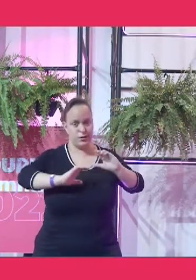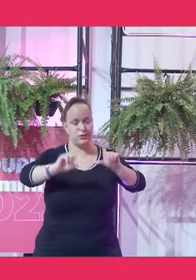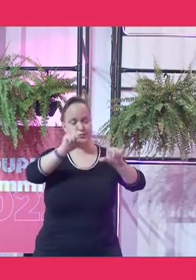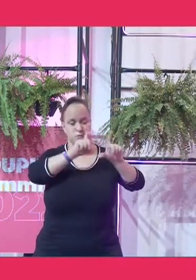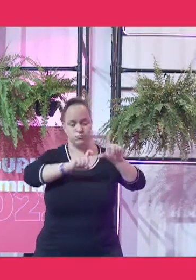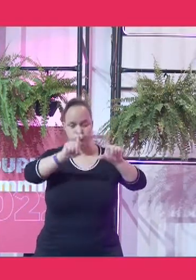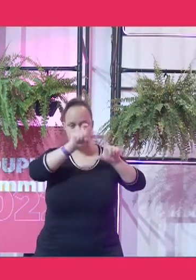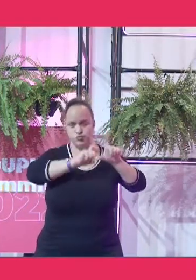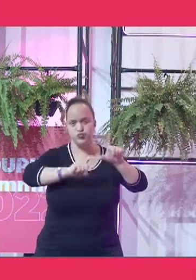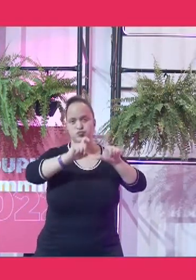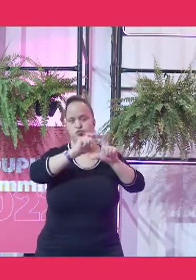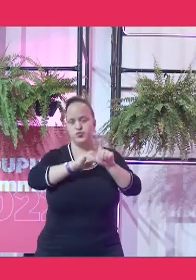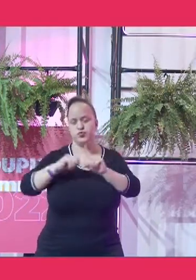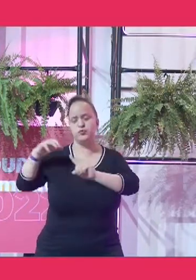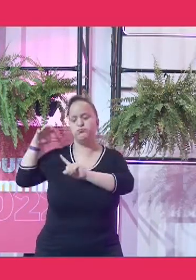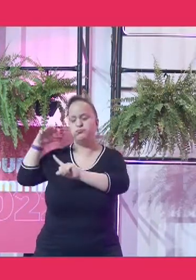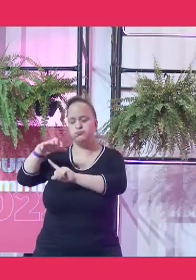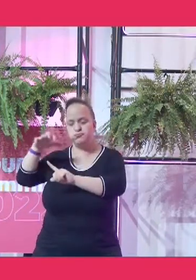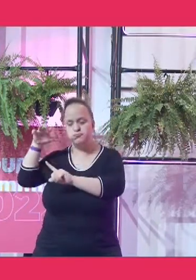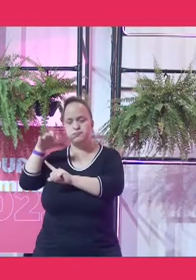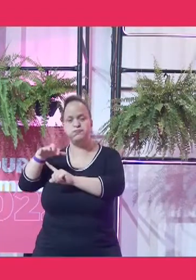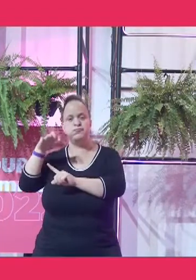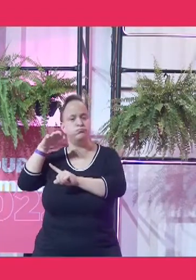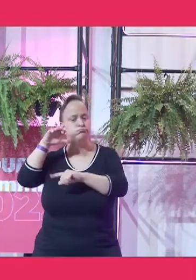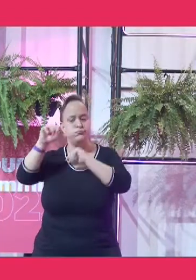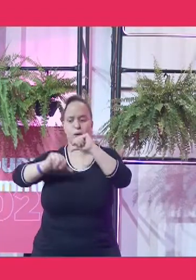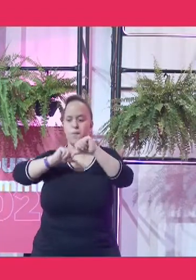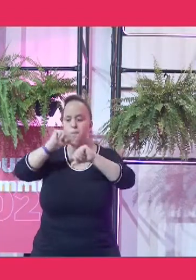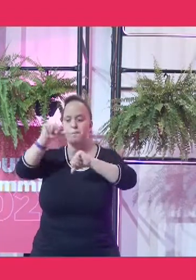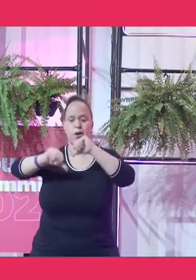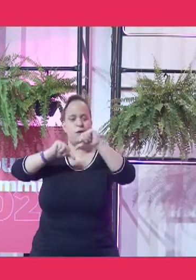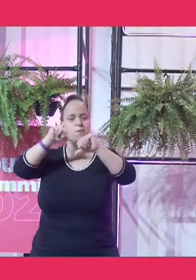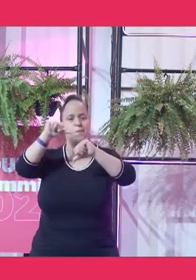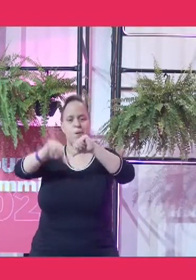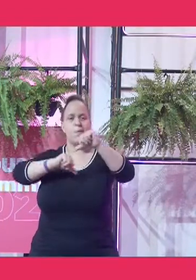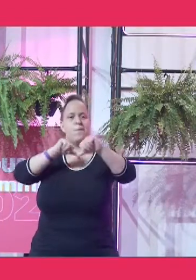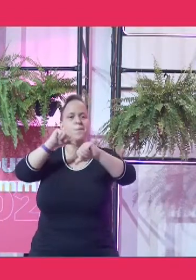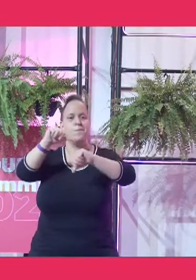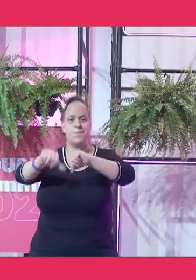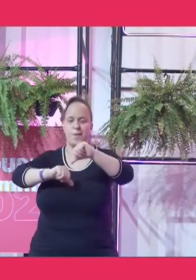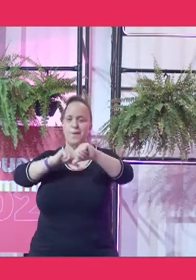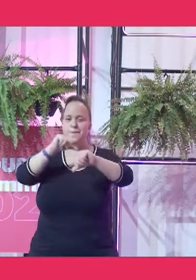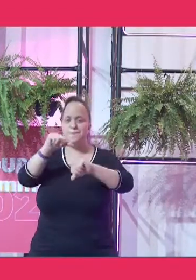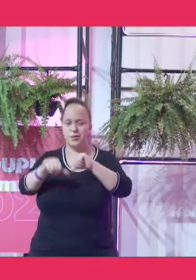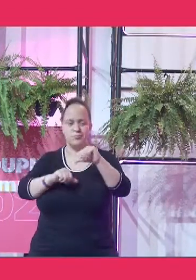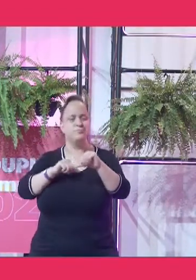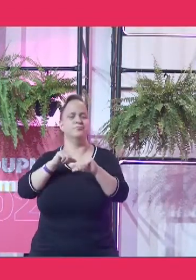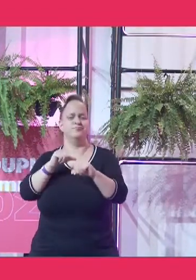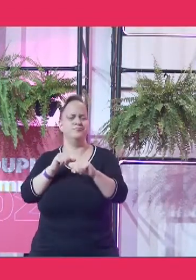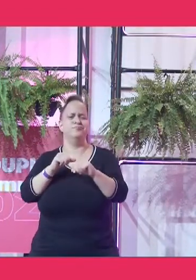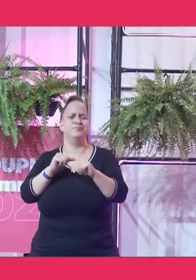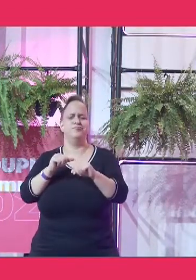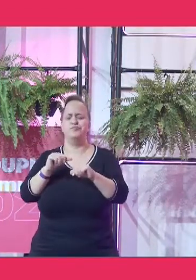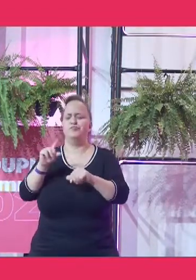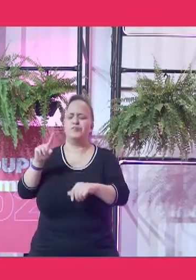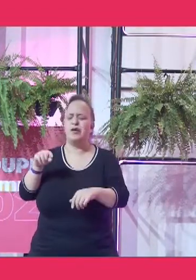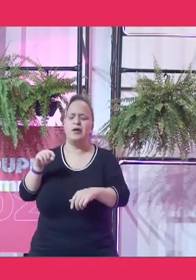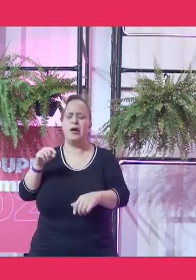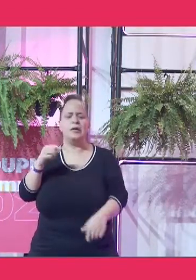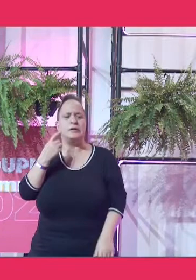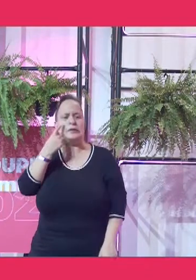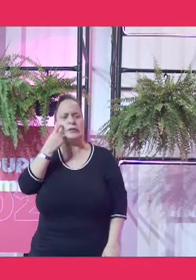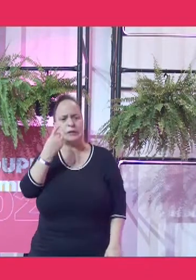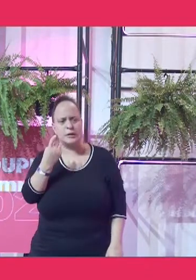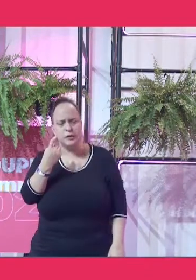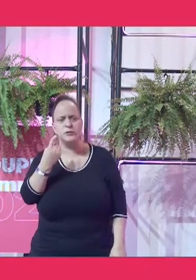enfim, a influencers economy, ela muda muito, né? Os novos parâmetros do que é um conteúdo interessante, de como